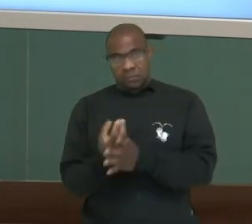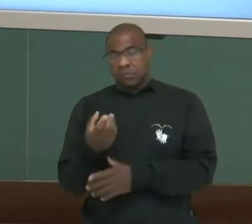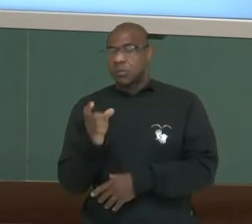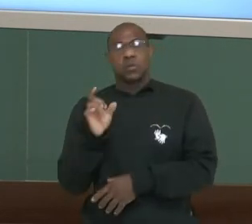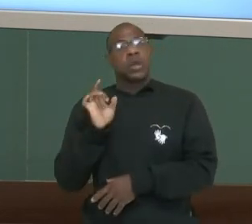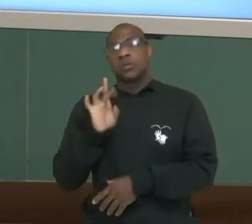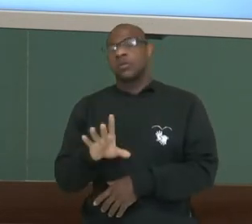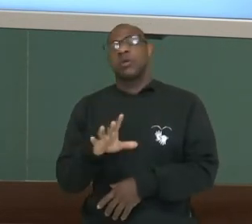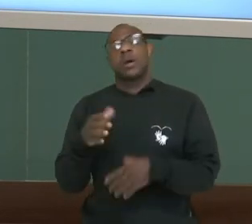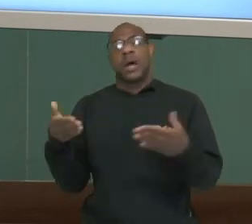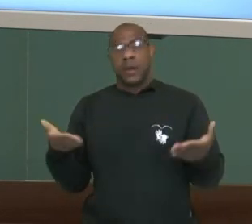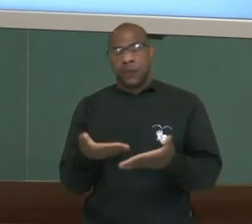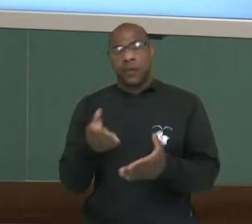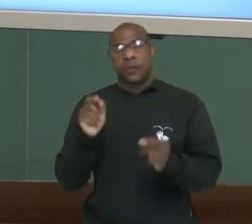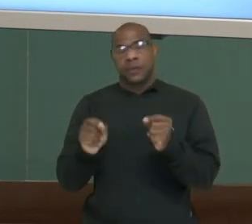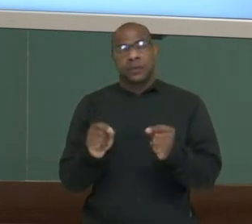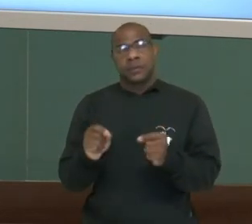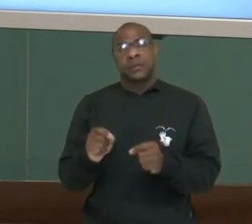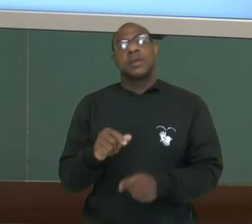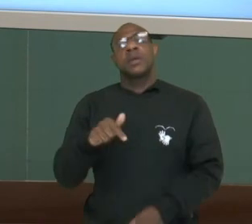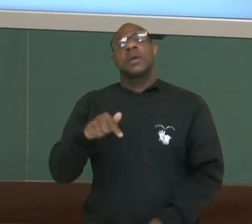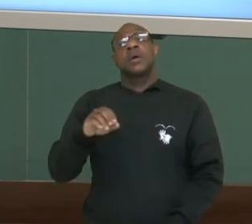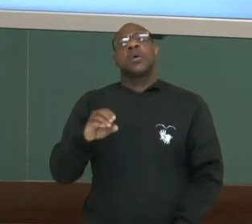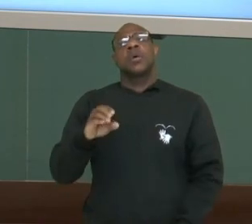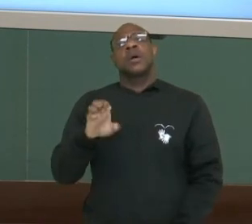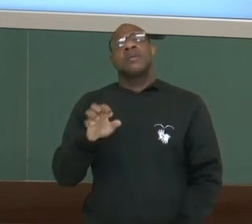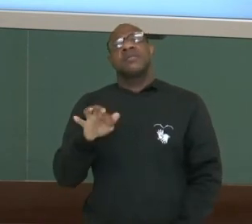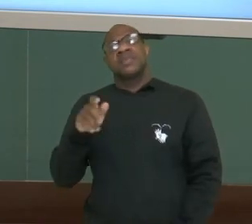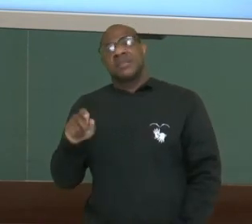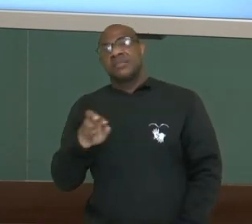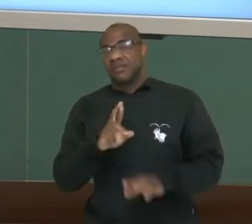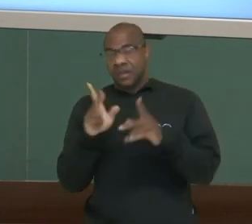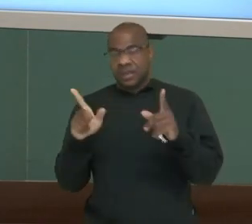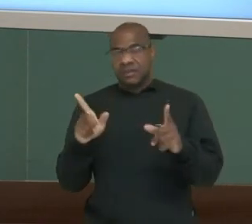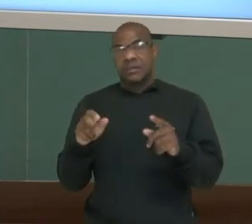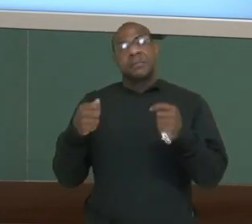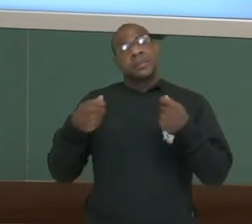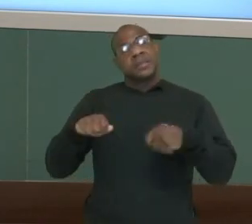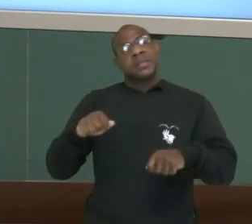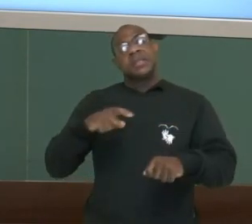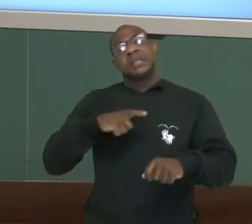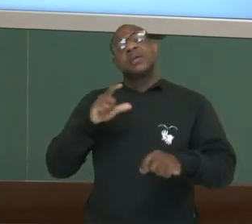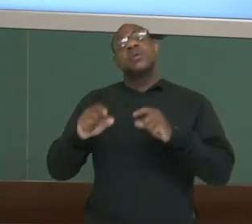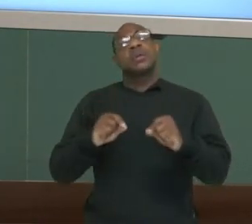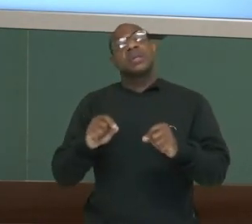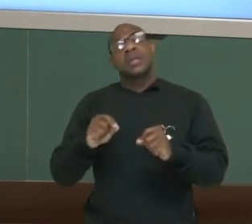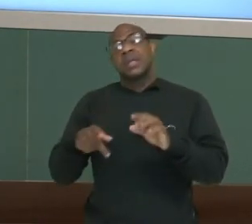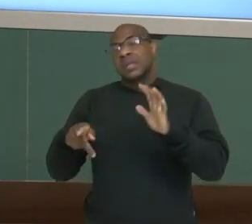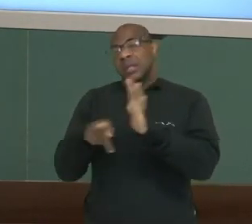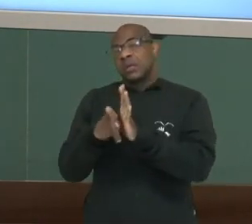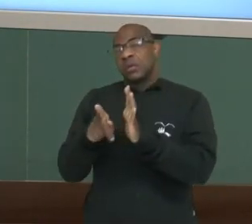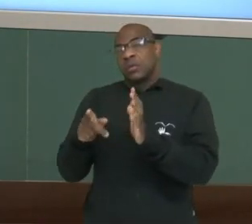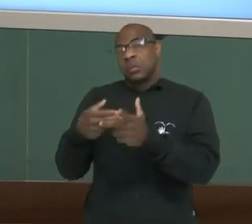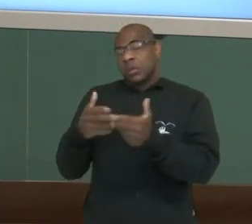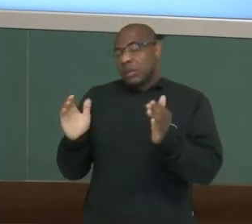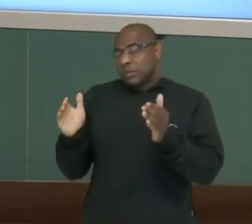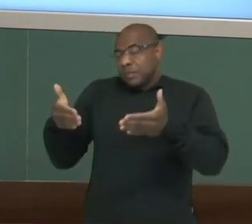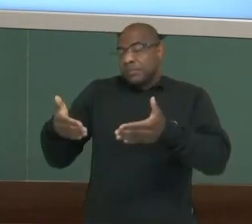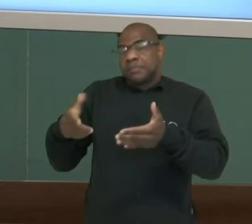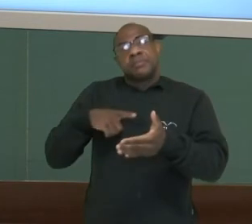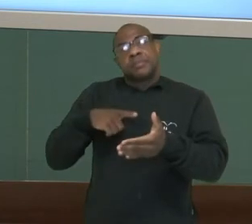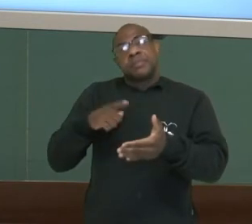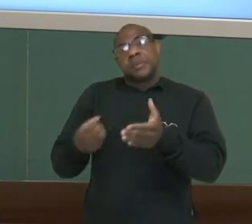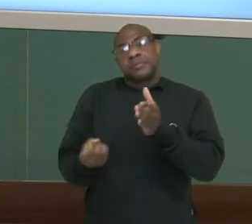basta agora que os coeficientes sejam diferentes. Eles vão ter que ter uma condição especial exatamente